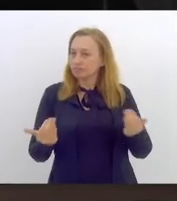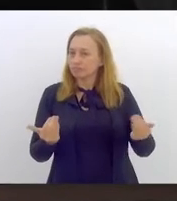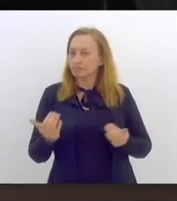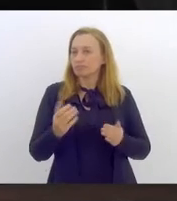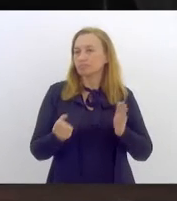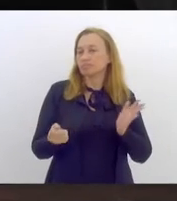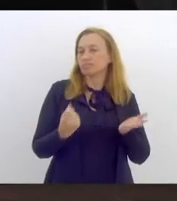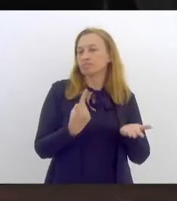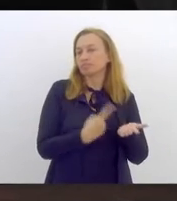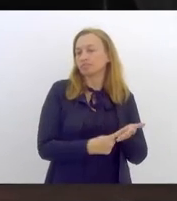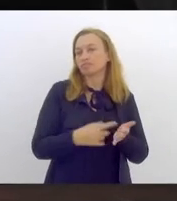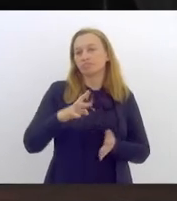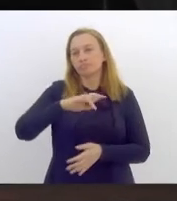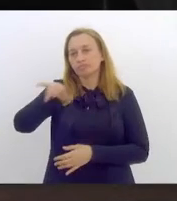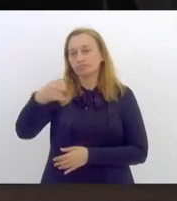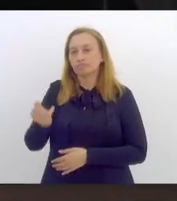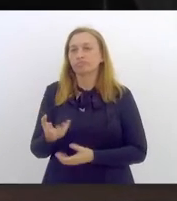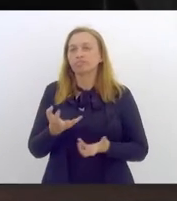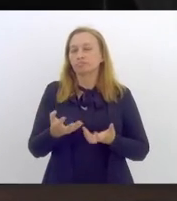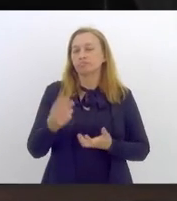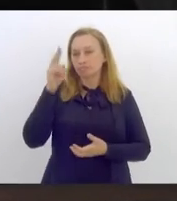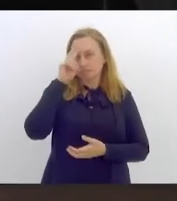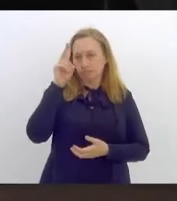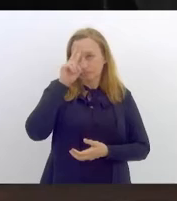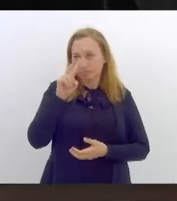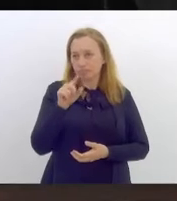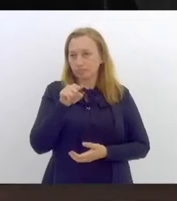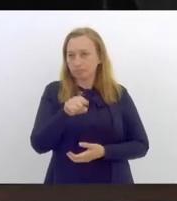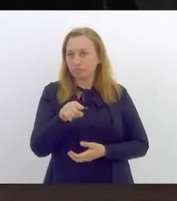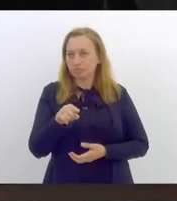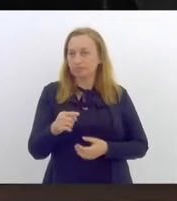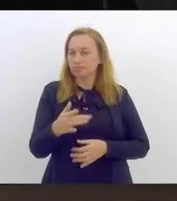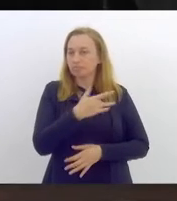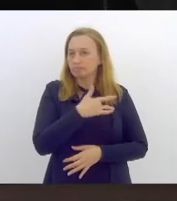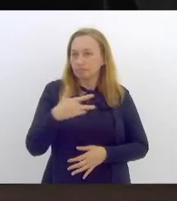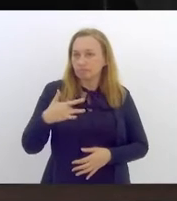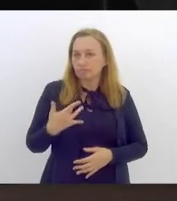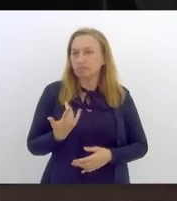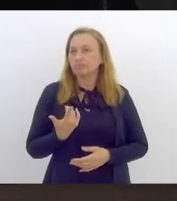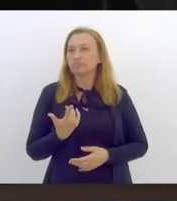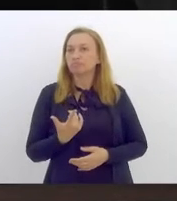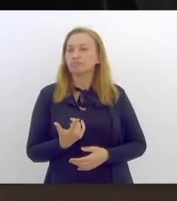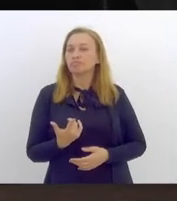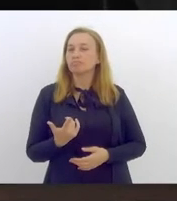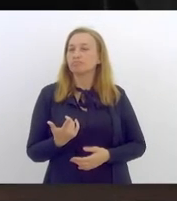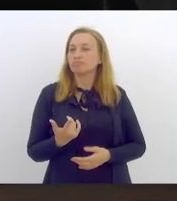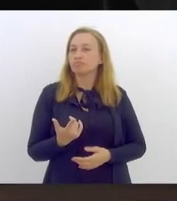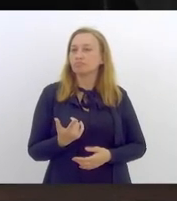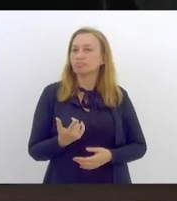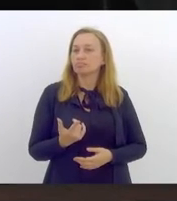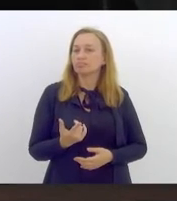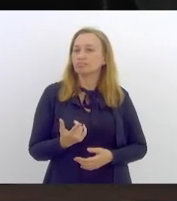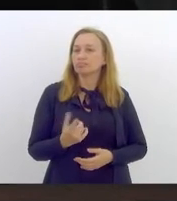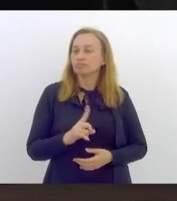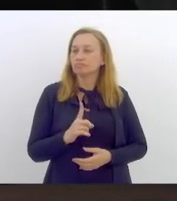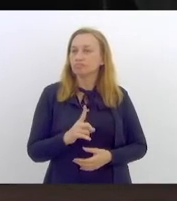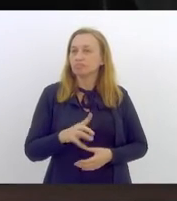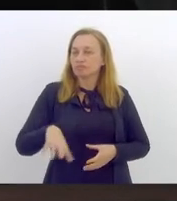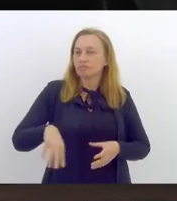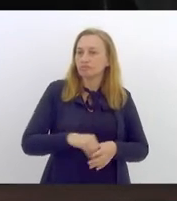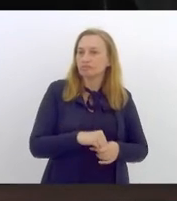Rio, eu quero lembrar que a rubrica da saúde, o pressuposto da saúde, não estava